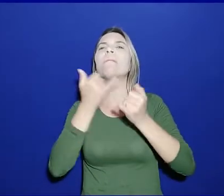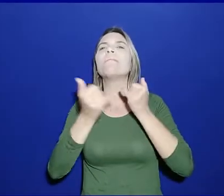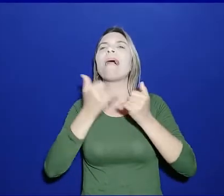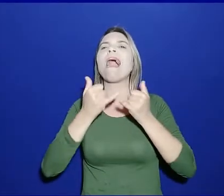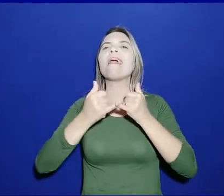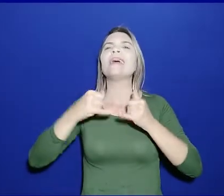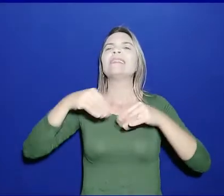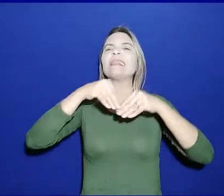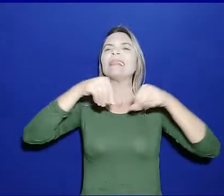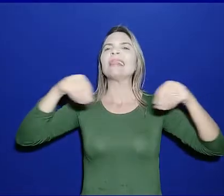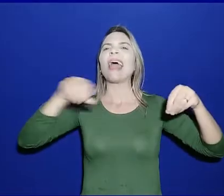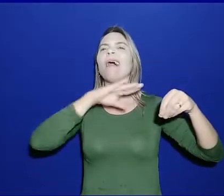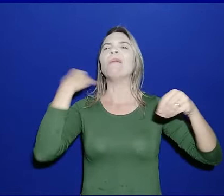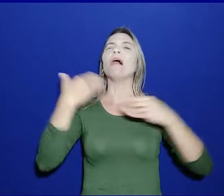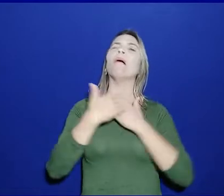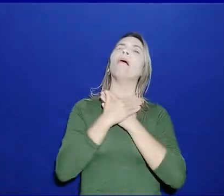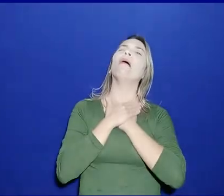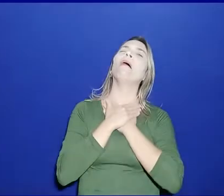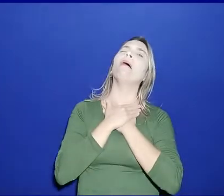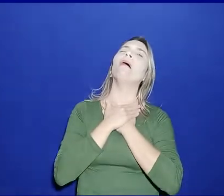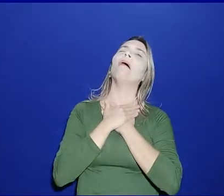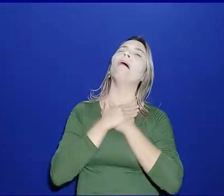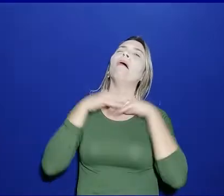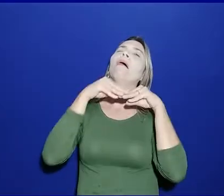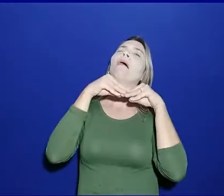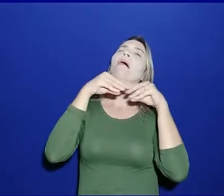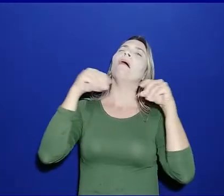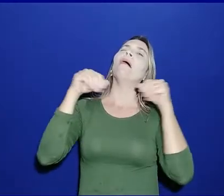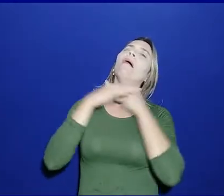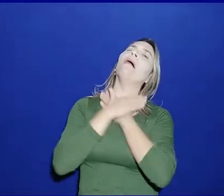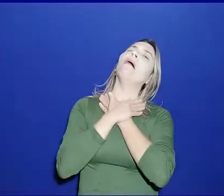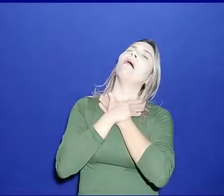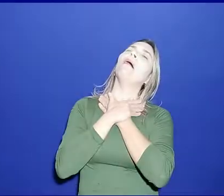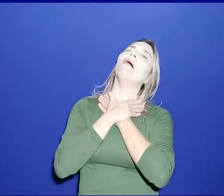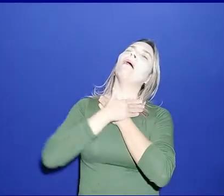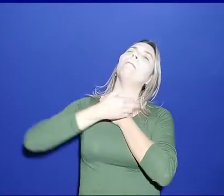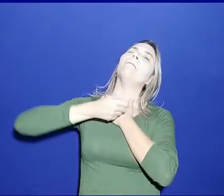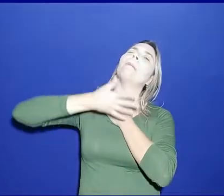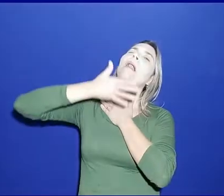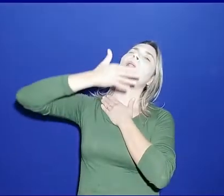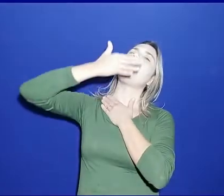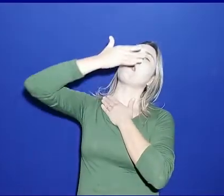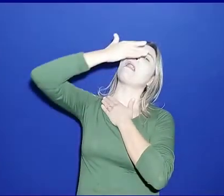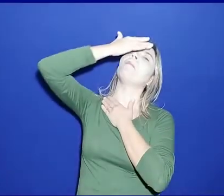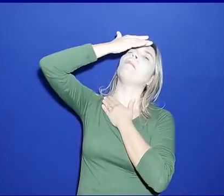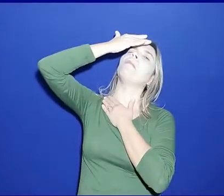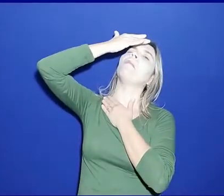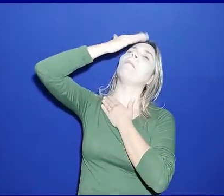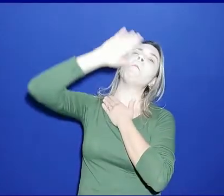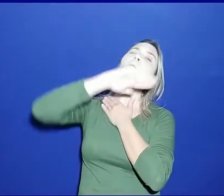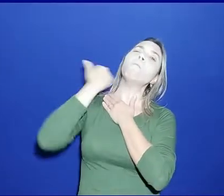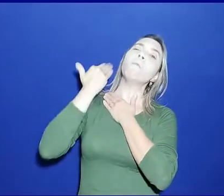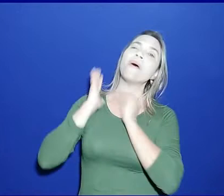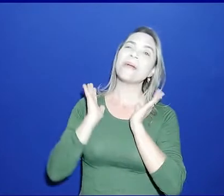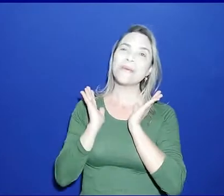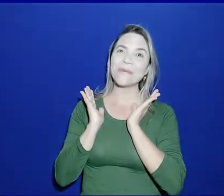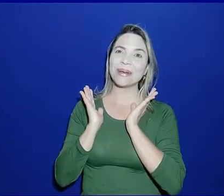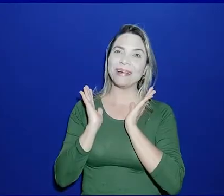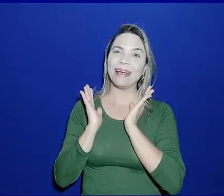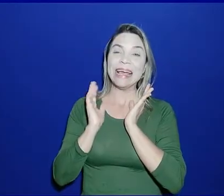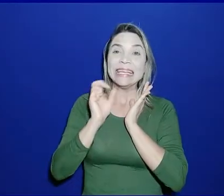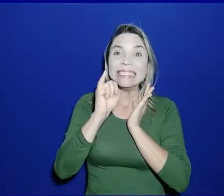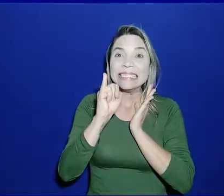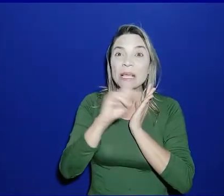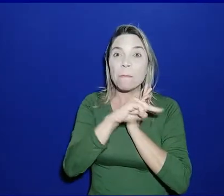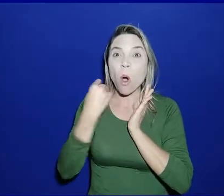possibilidade de retornar à antiga condição. Quem morreu não volta à vida, é o que a palavra de Deus diz. Fora exceções, como é